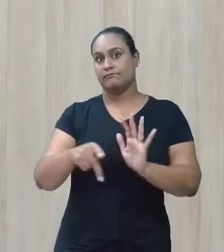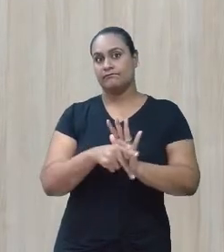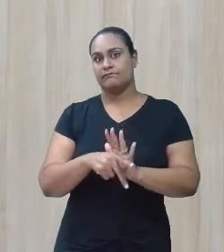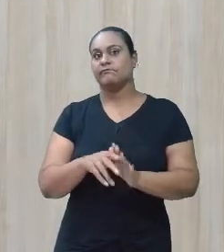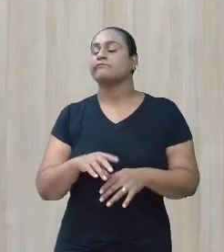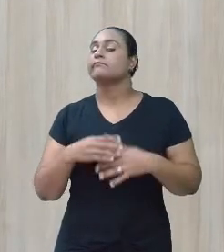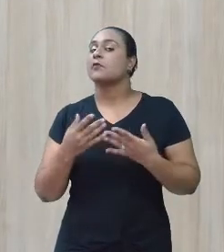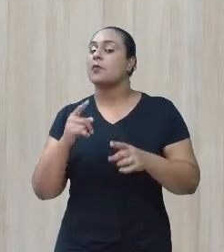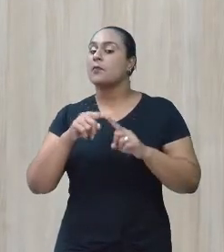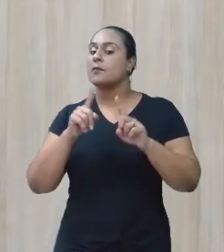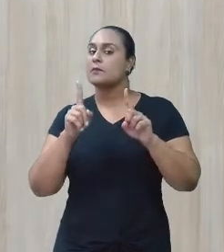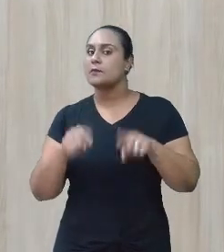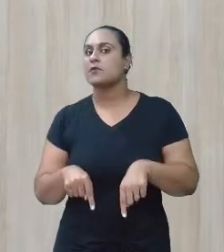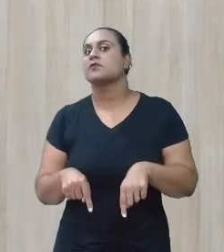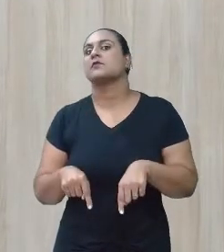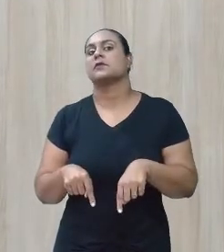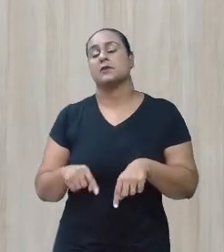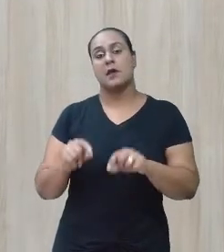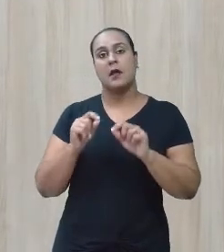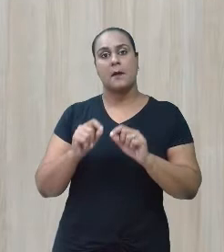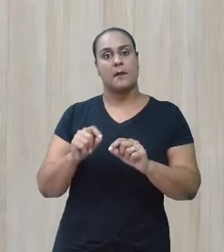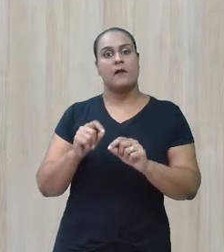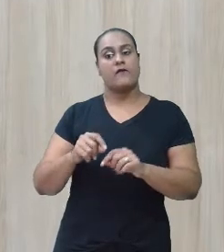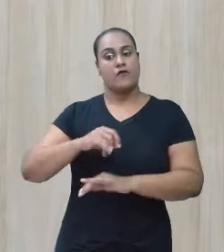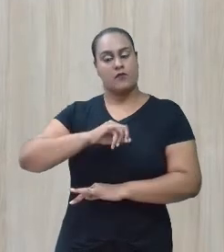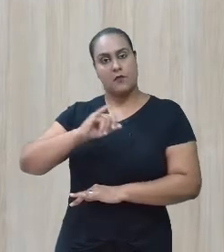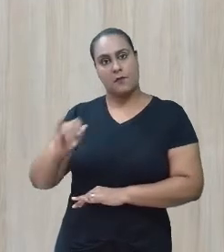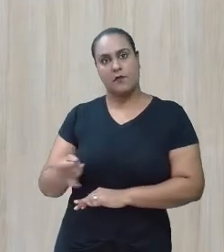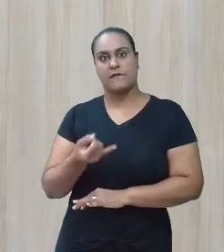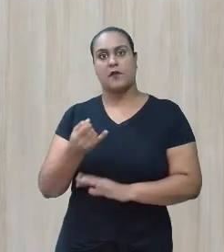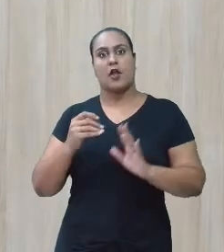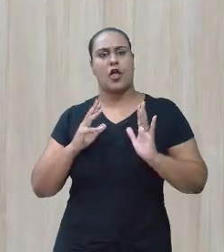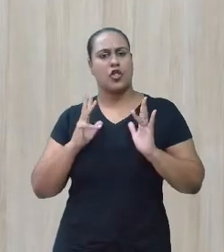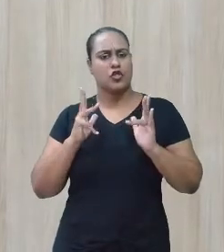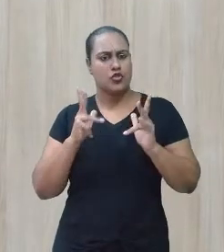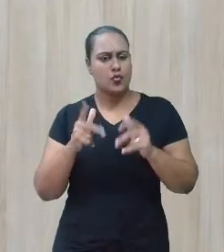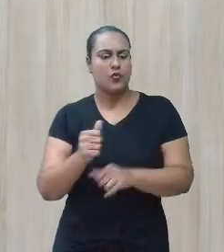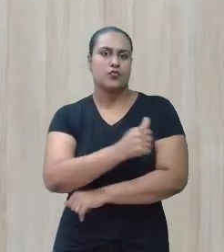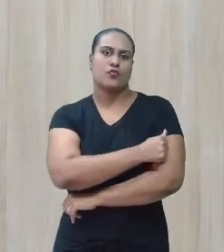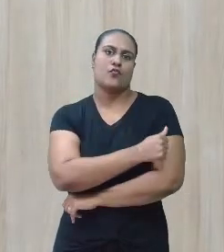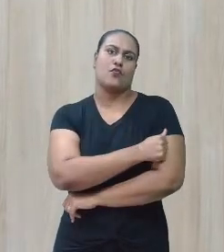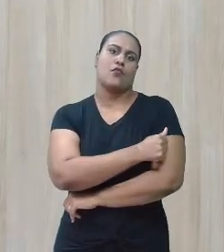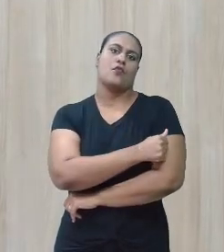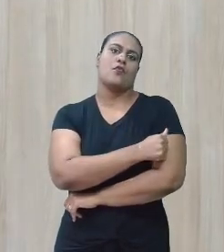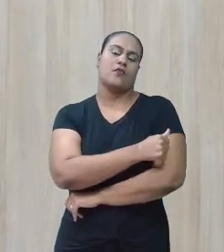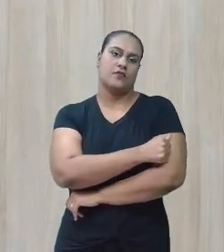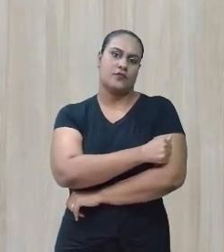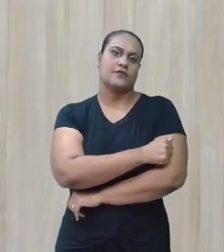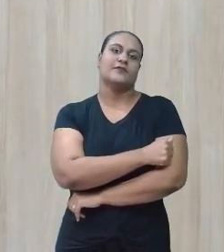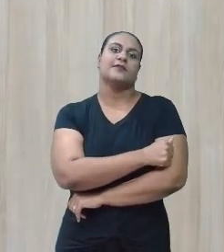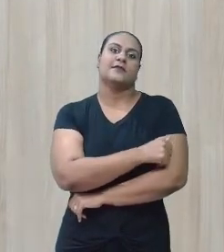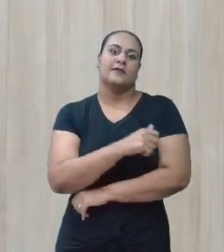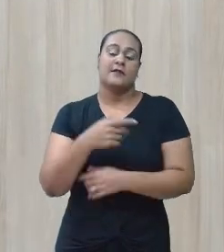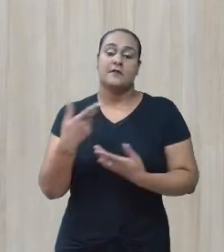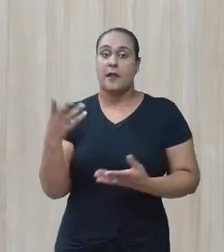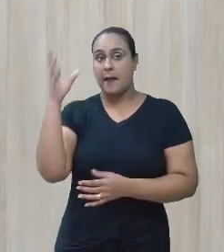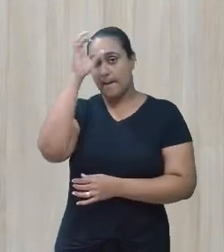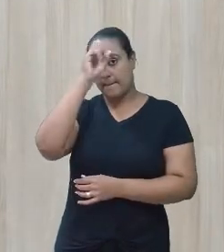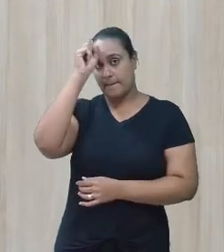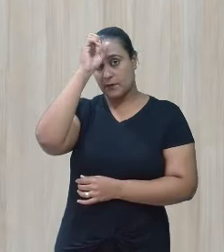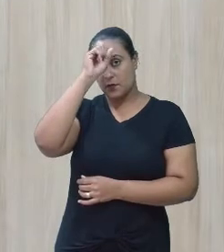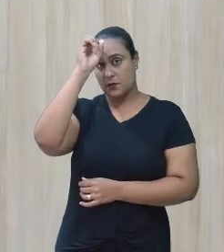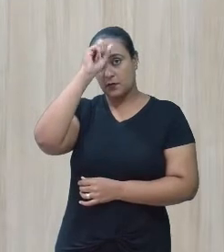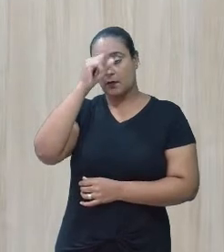esse projeto dele era para que fosse aproveitado tudo que o aluno tivesse para que ele pudesse aprender e